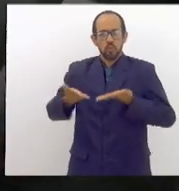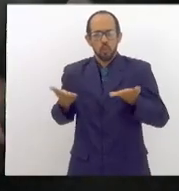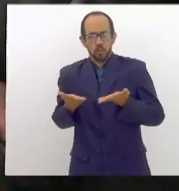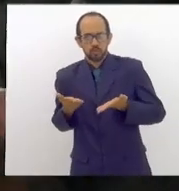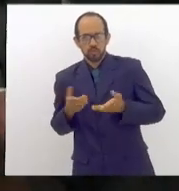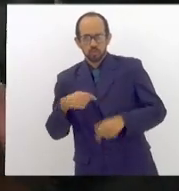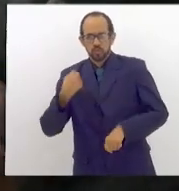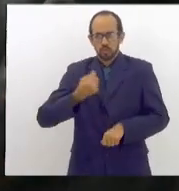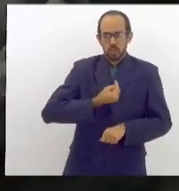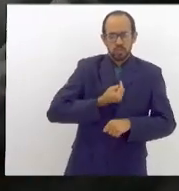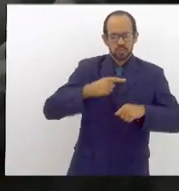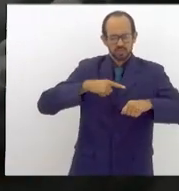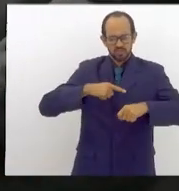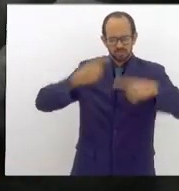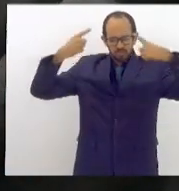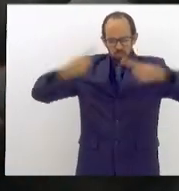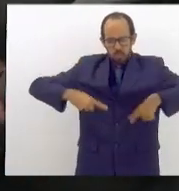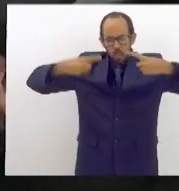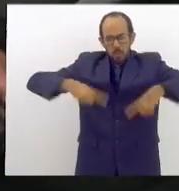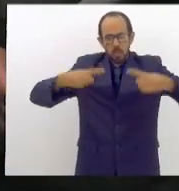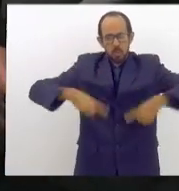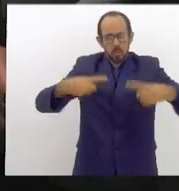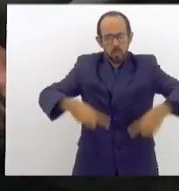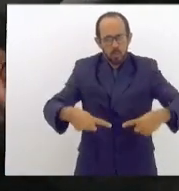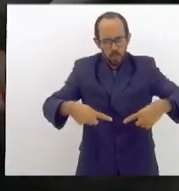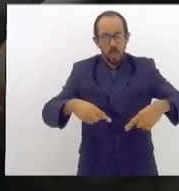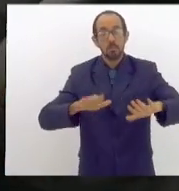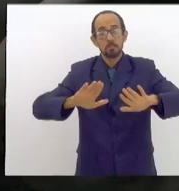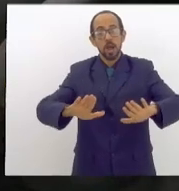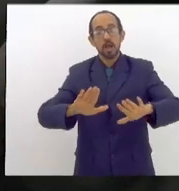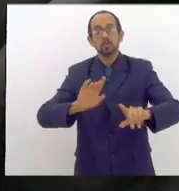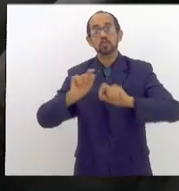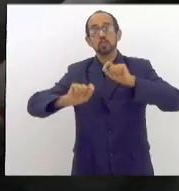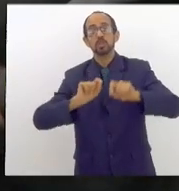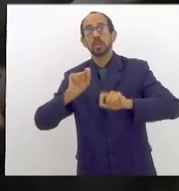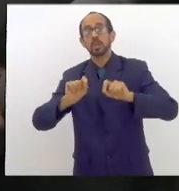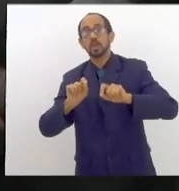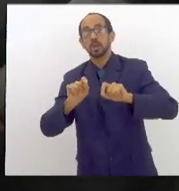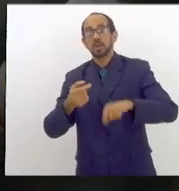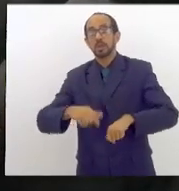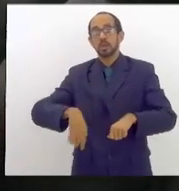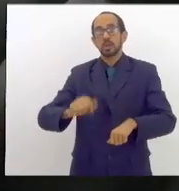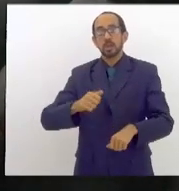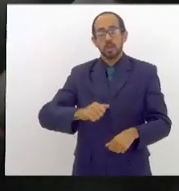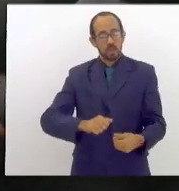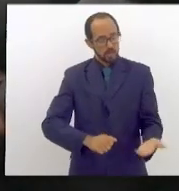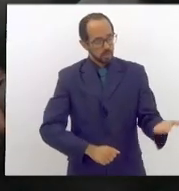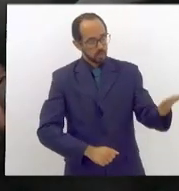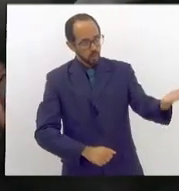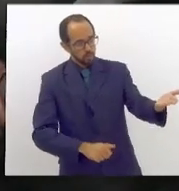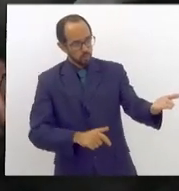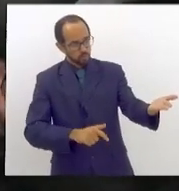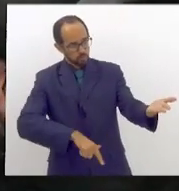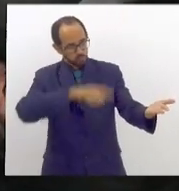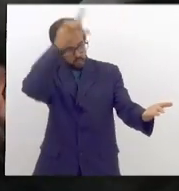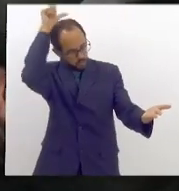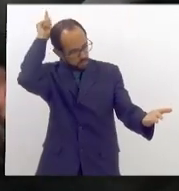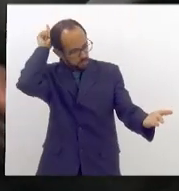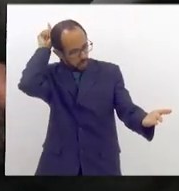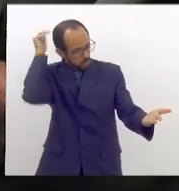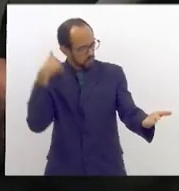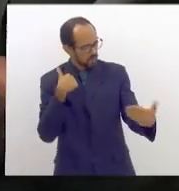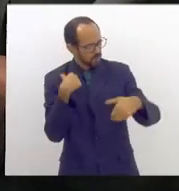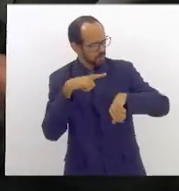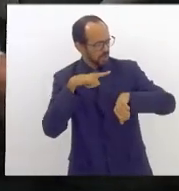tivemos vários embates eu quero aqui na pessoa de Doutor Luiz Paulo que é uma pessoa que tem um carinho muito